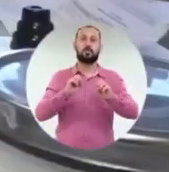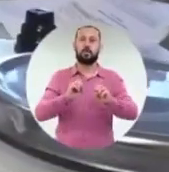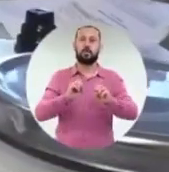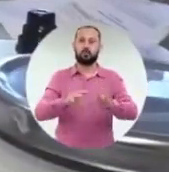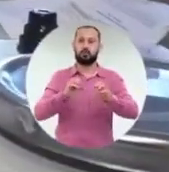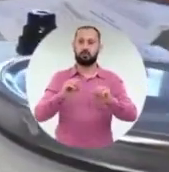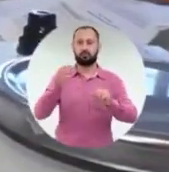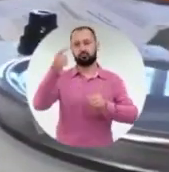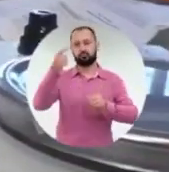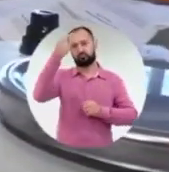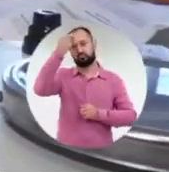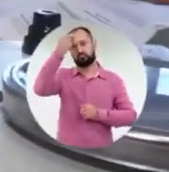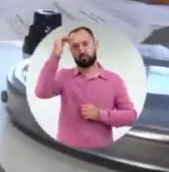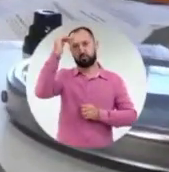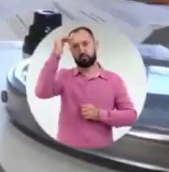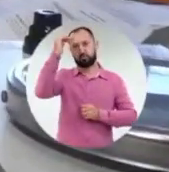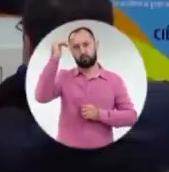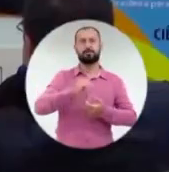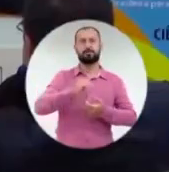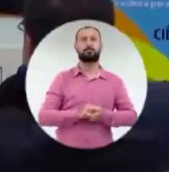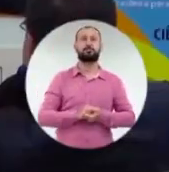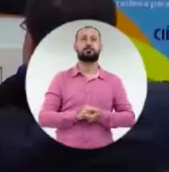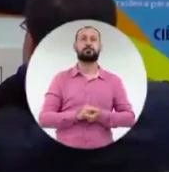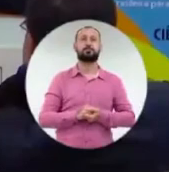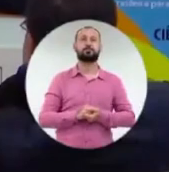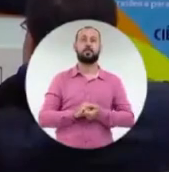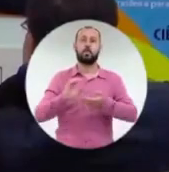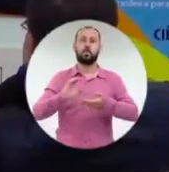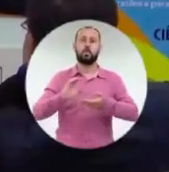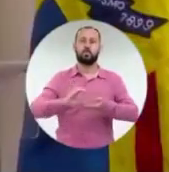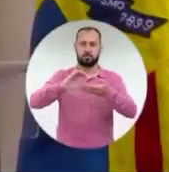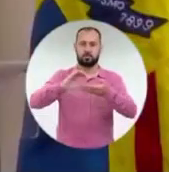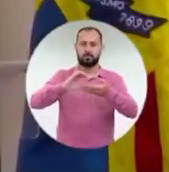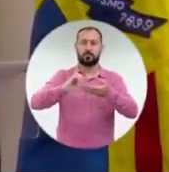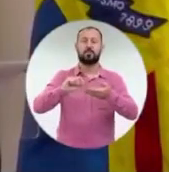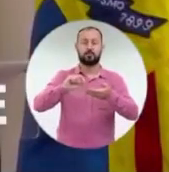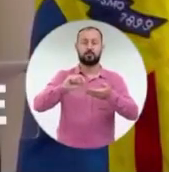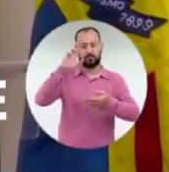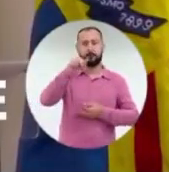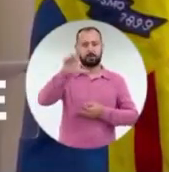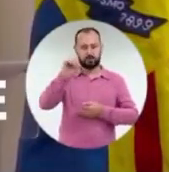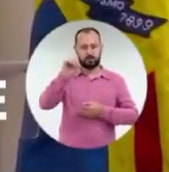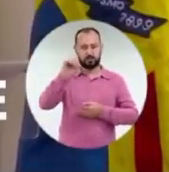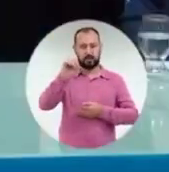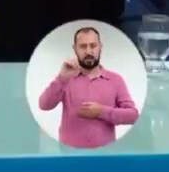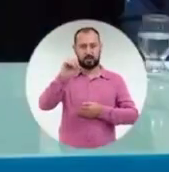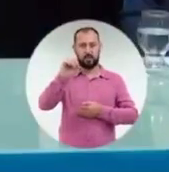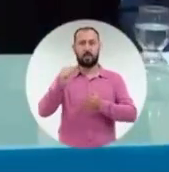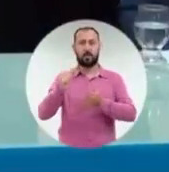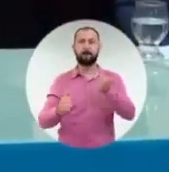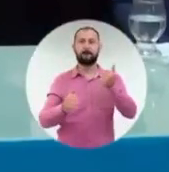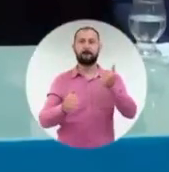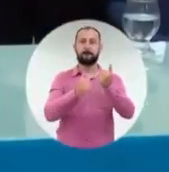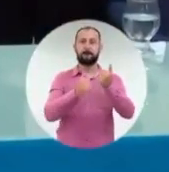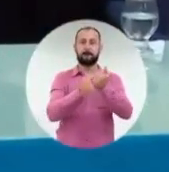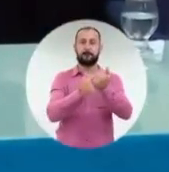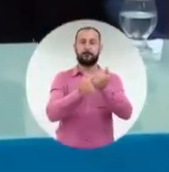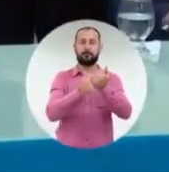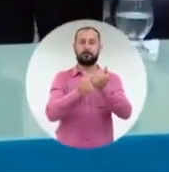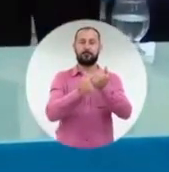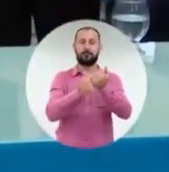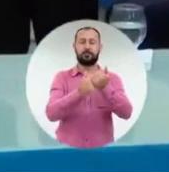presidido pelo reitor da UFMS, Marcelo Santos Turini, e apoiado pelo vice-presidente, reitor da